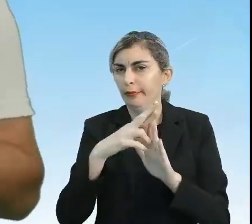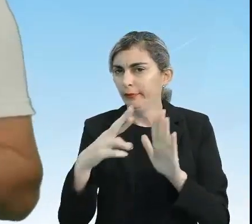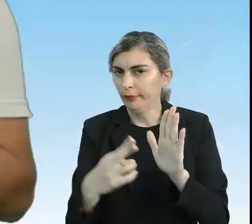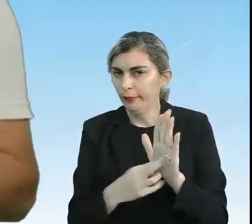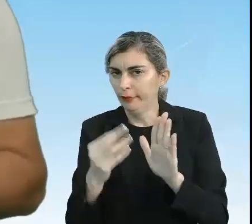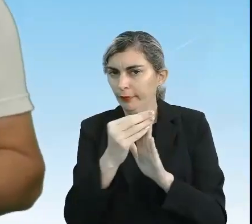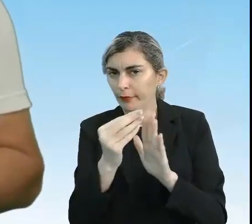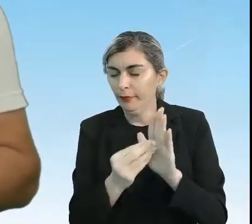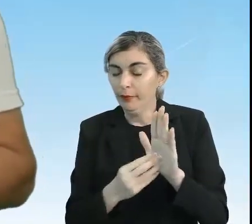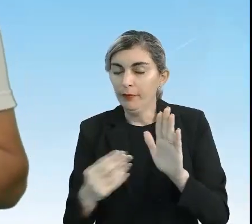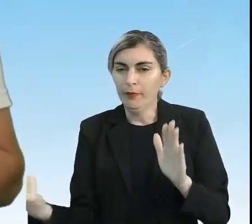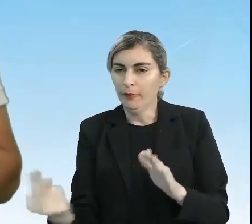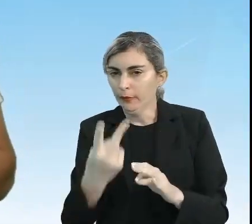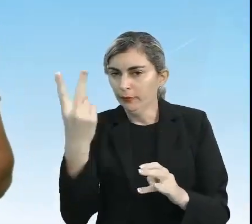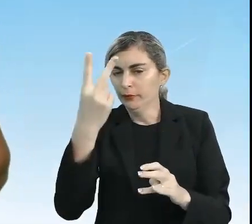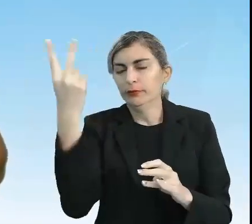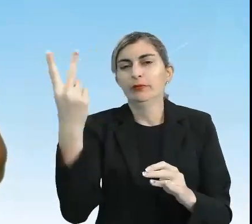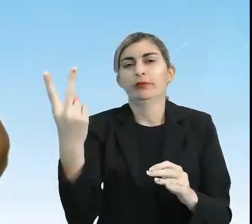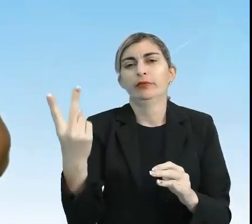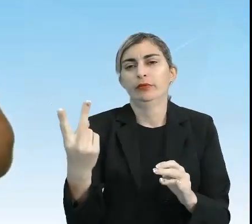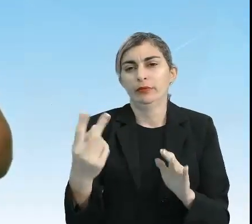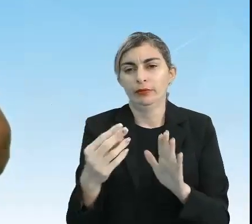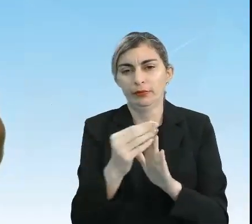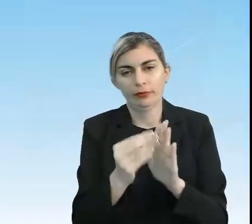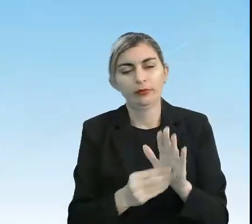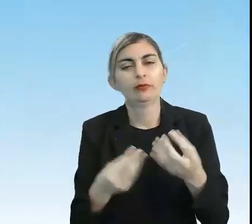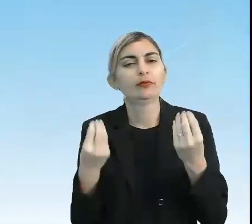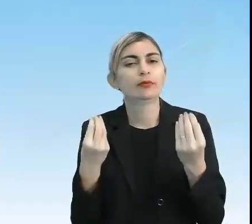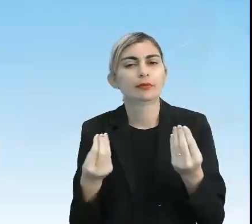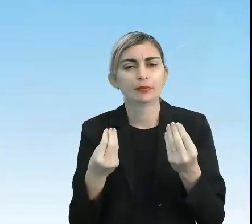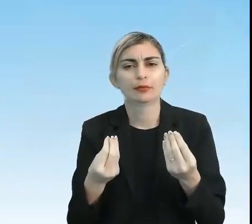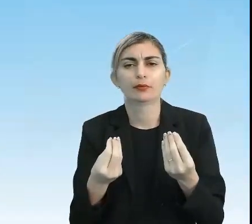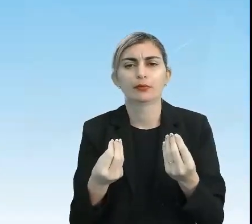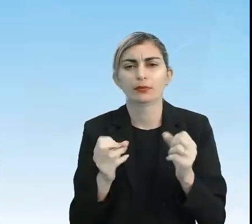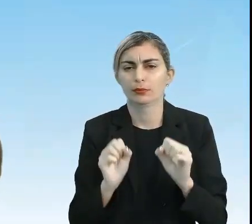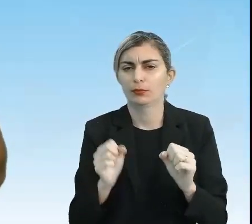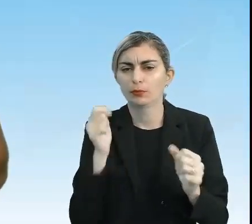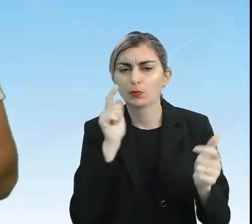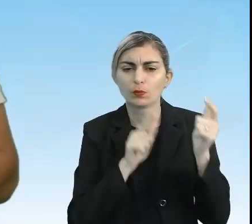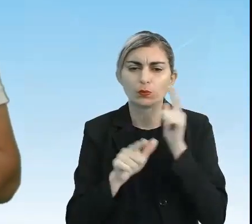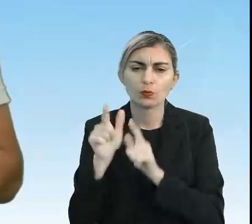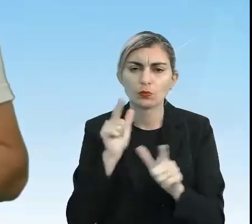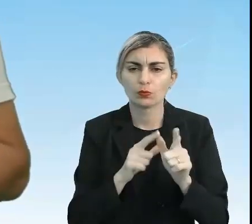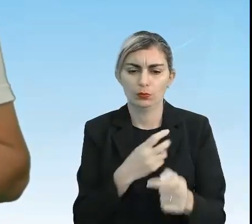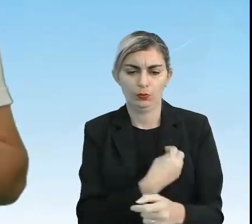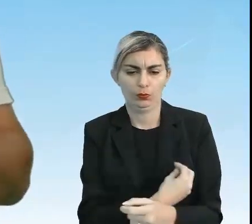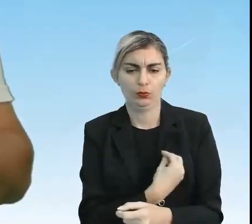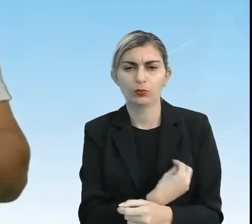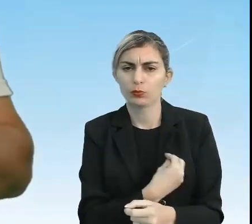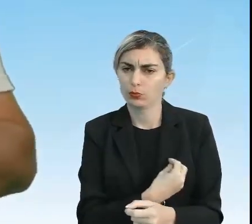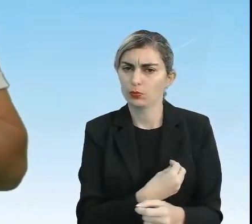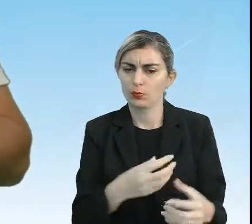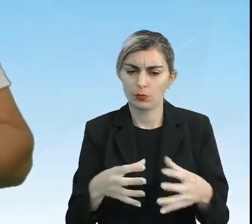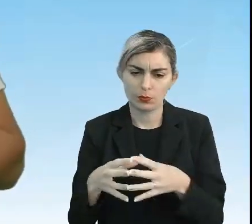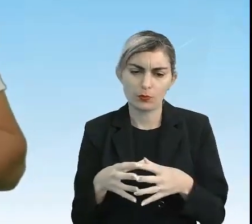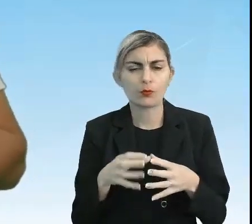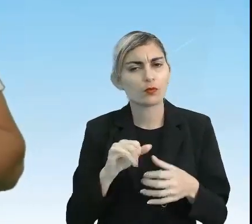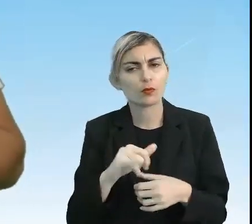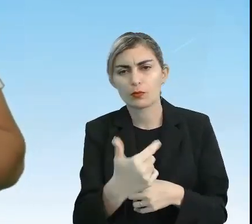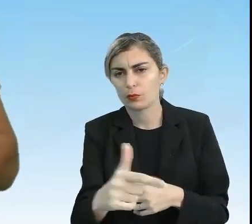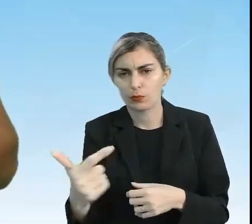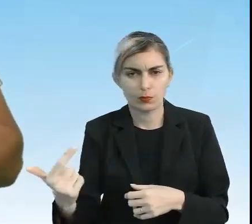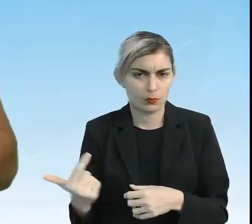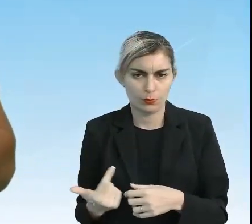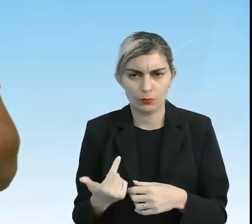princípios e os valores propriamente ditos, para que a gente possa conseguir conviver. Porque se não houvesse